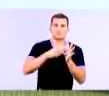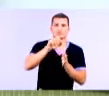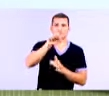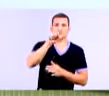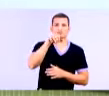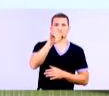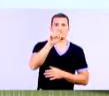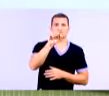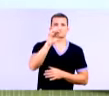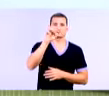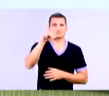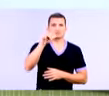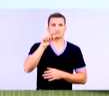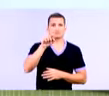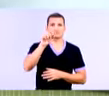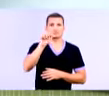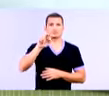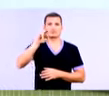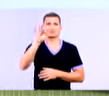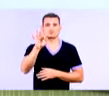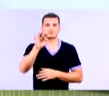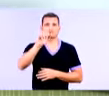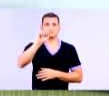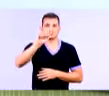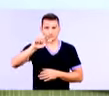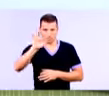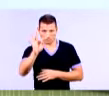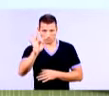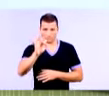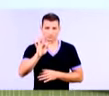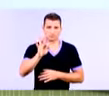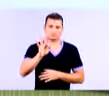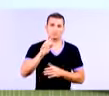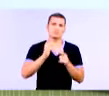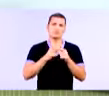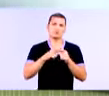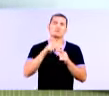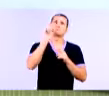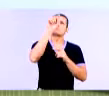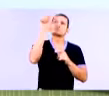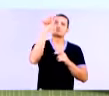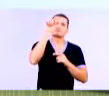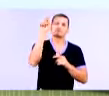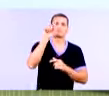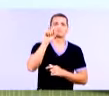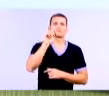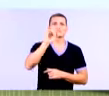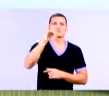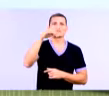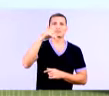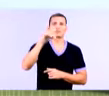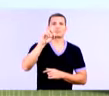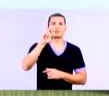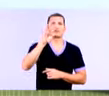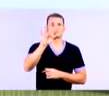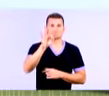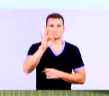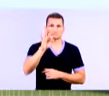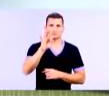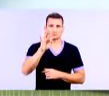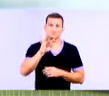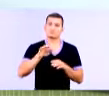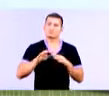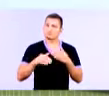esse import lá em cima? A gente precisa de mais literatura, lógico, mas aos poucos a gente vai estar